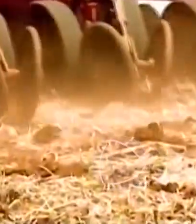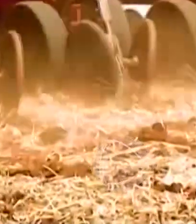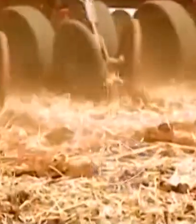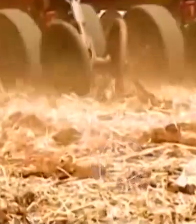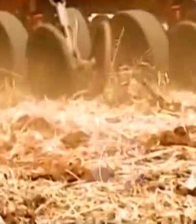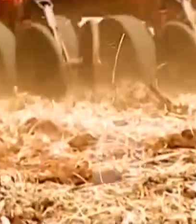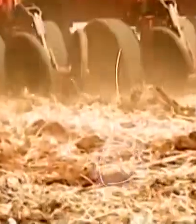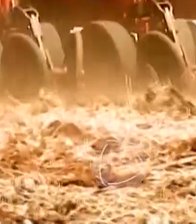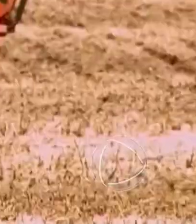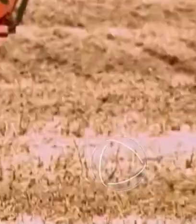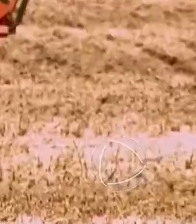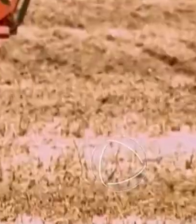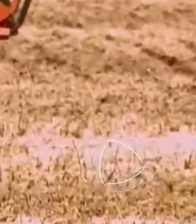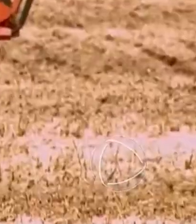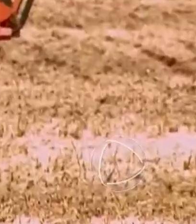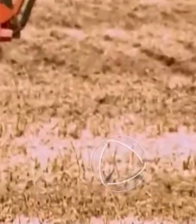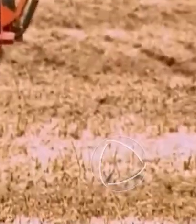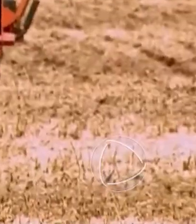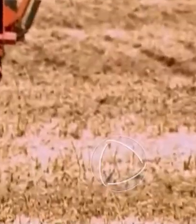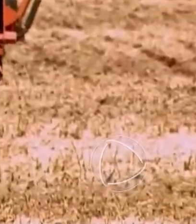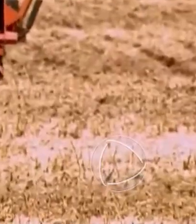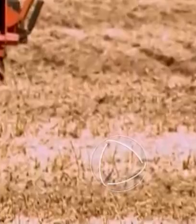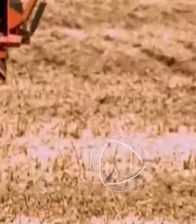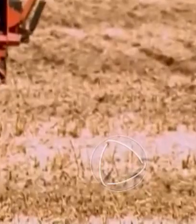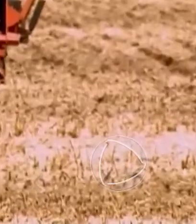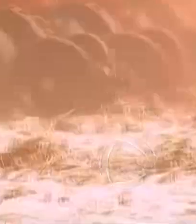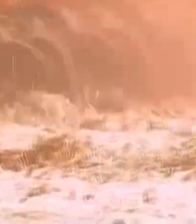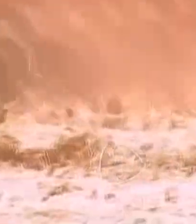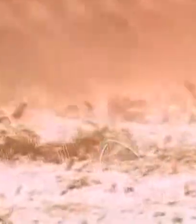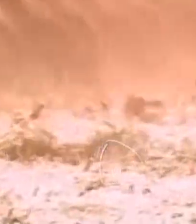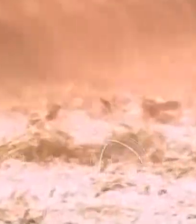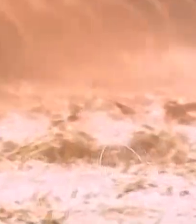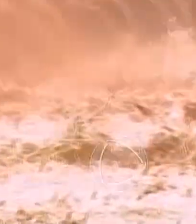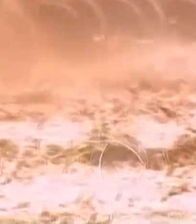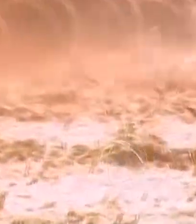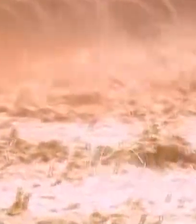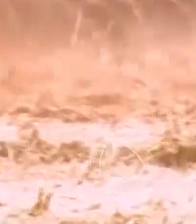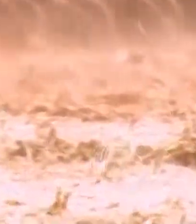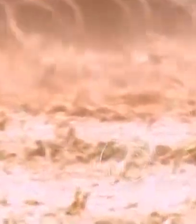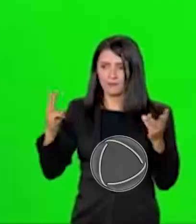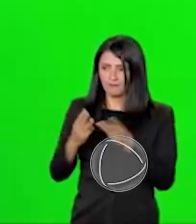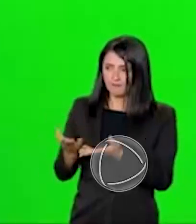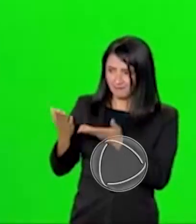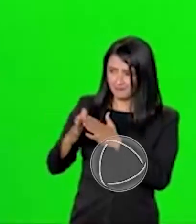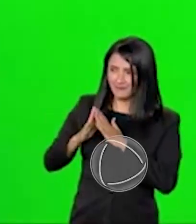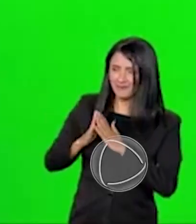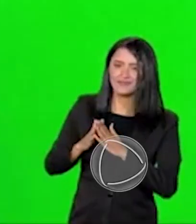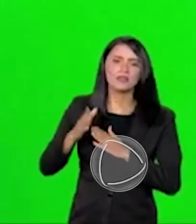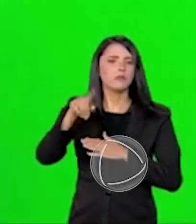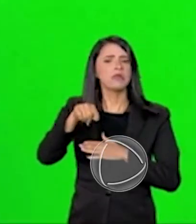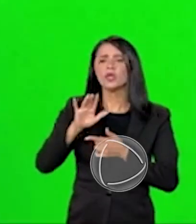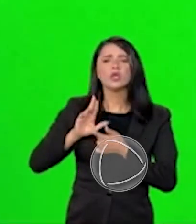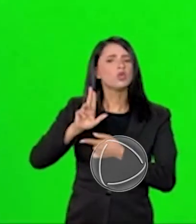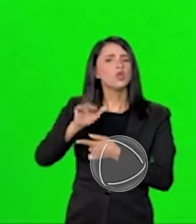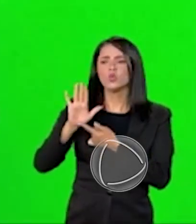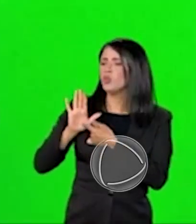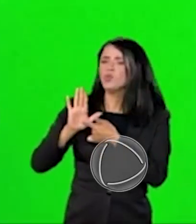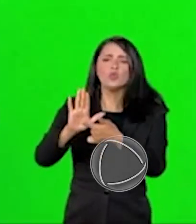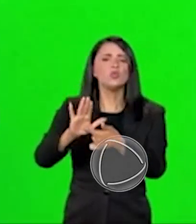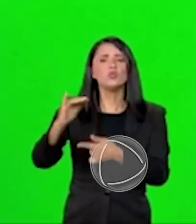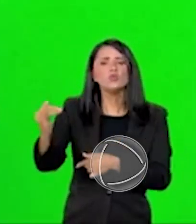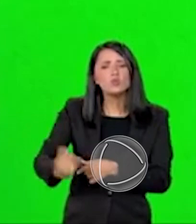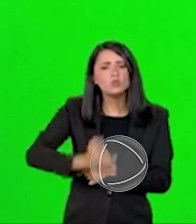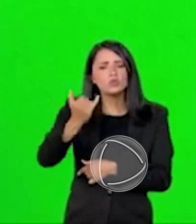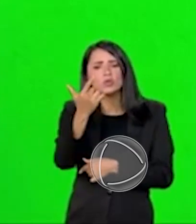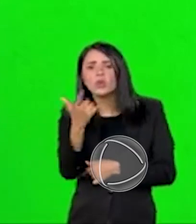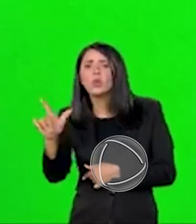letras de crédito agropecuário, que são títulos emitidos por instituições financeiras. Nunca se demonstrou a importância